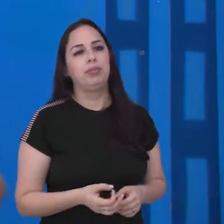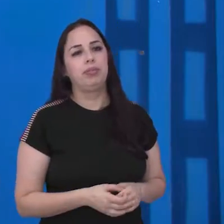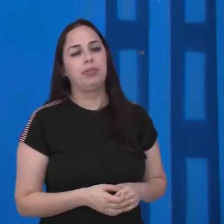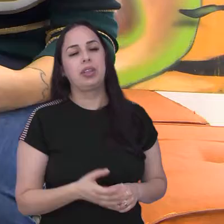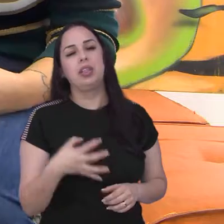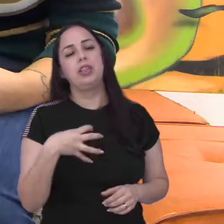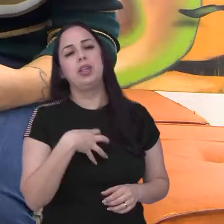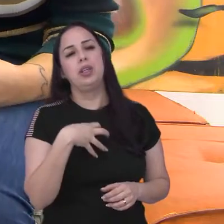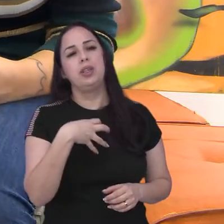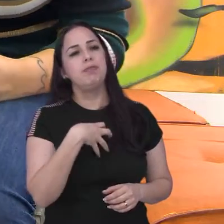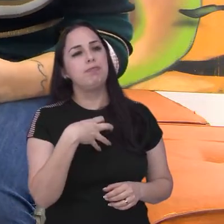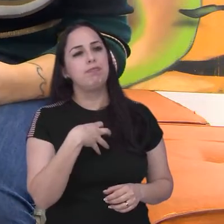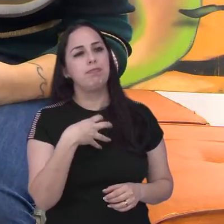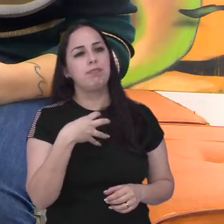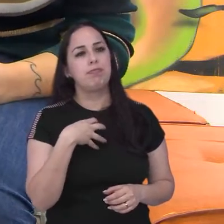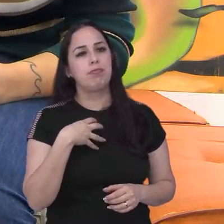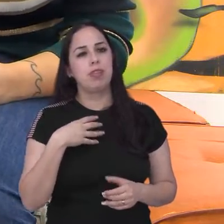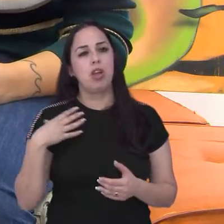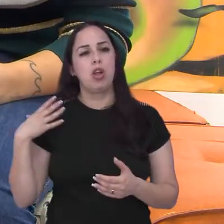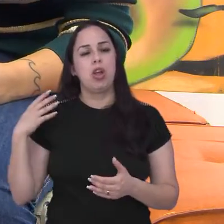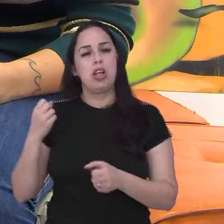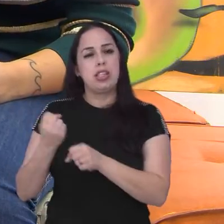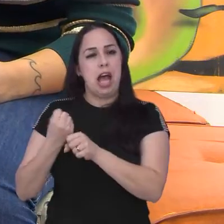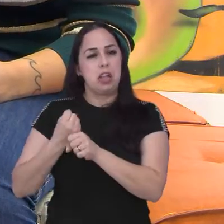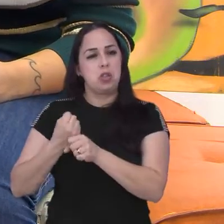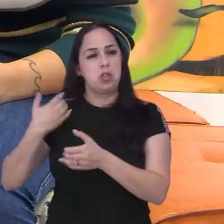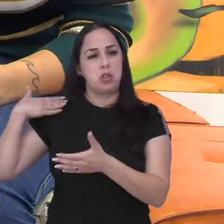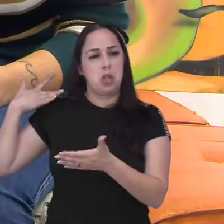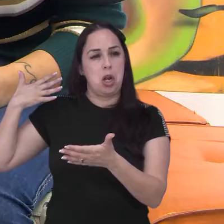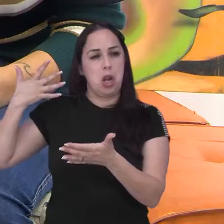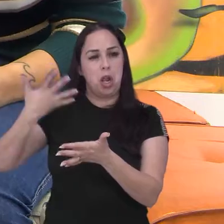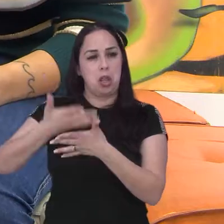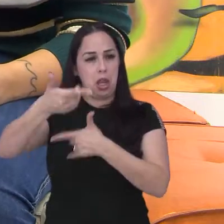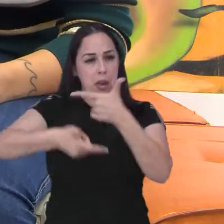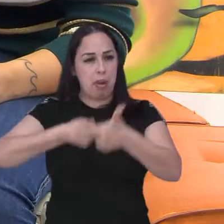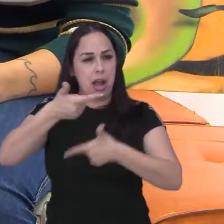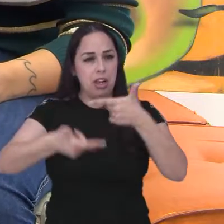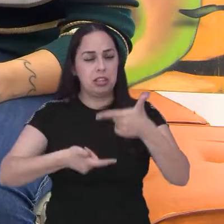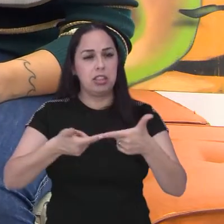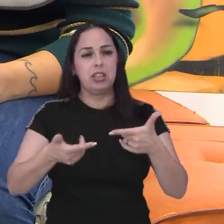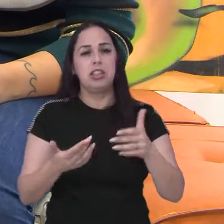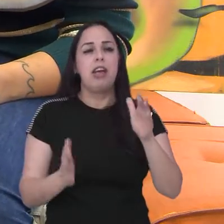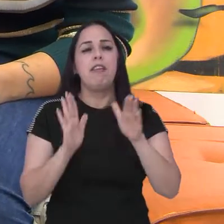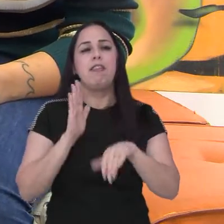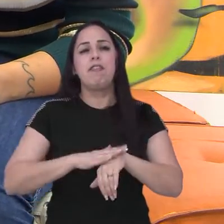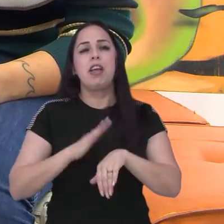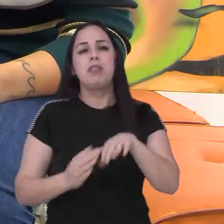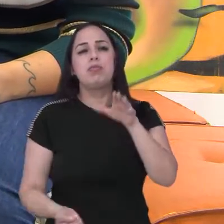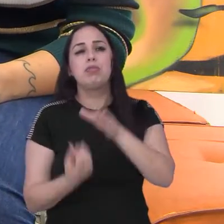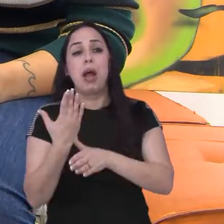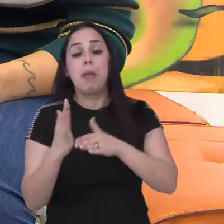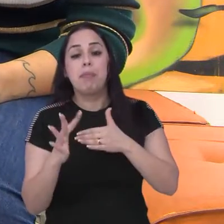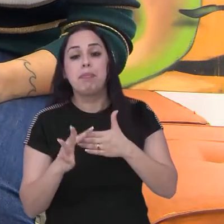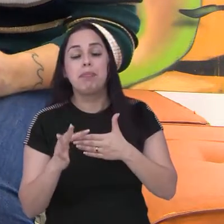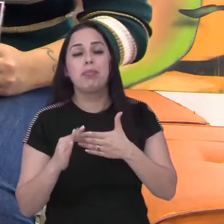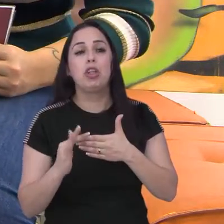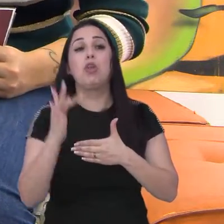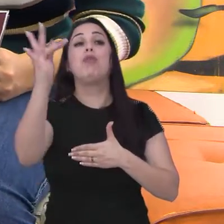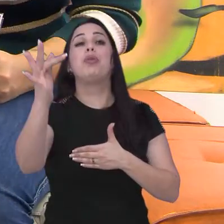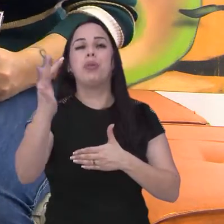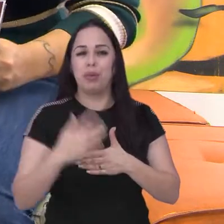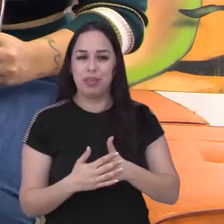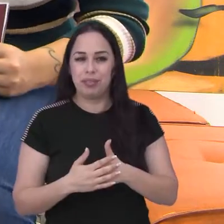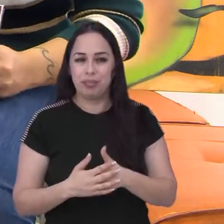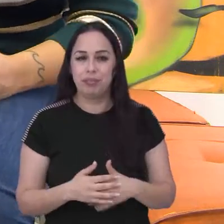criada, né? E como que você se sente depois desses anos de trabalho, o que já foi realizado, né? E o que